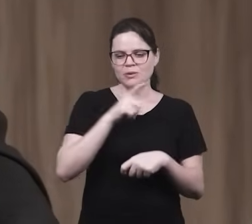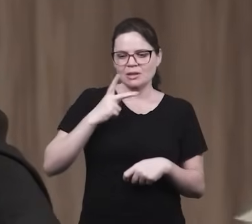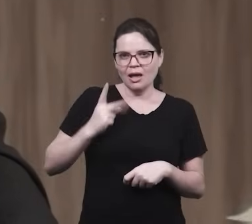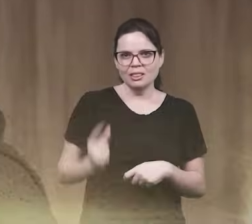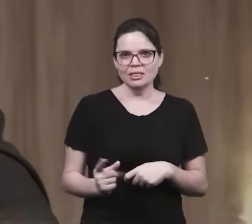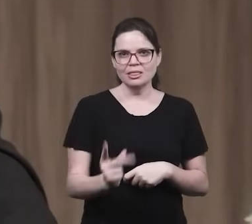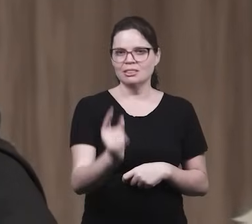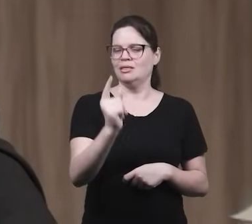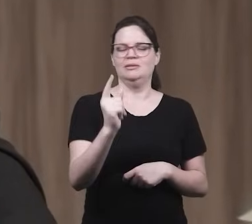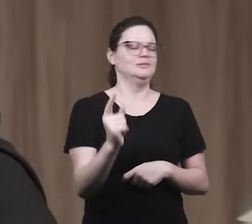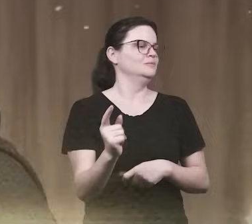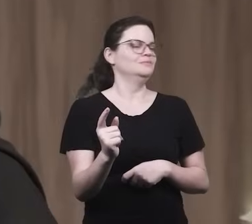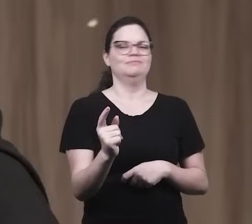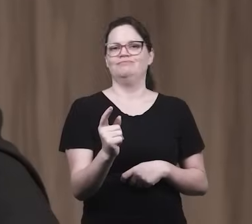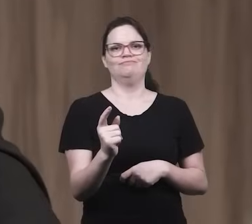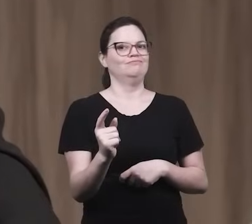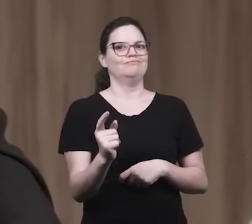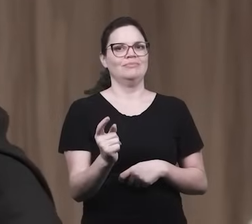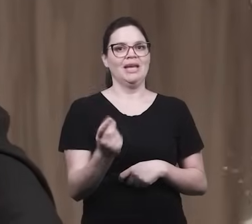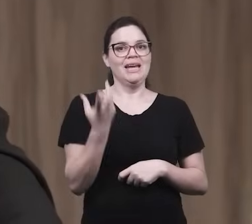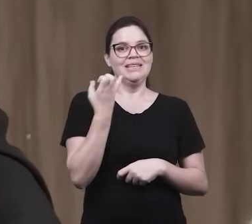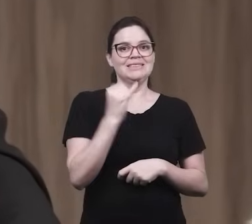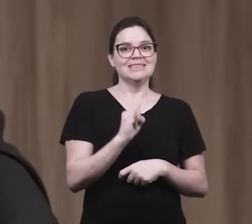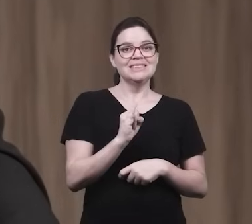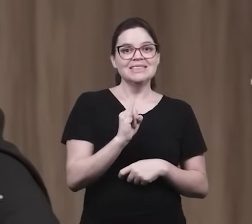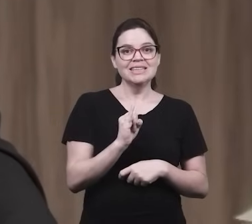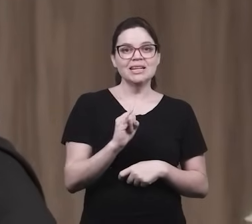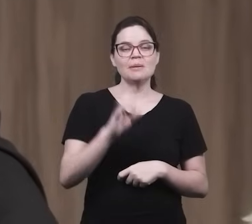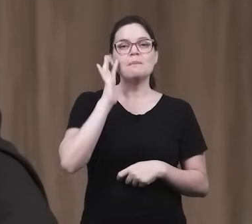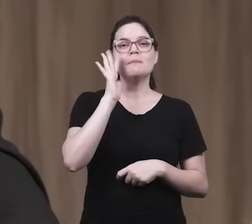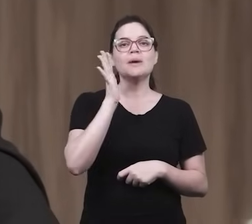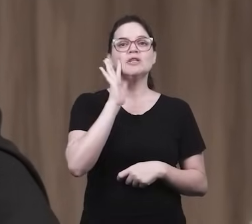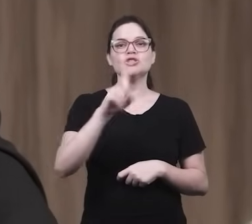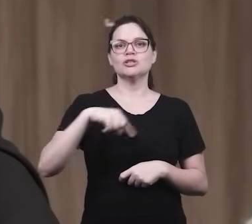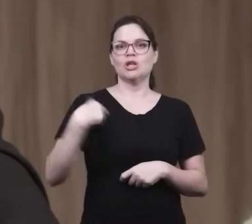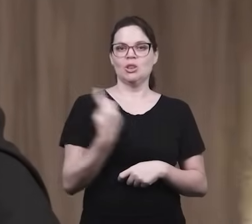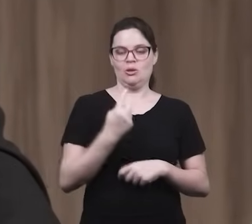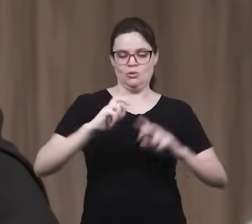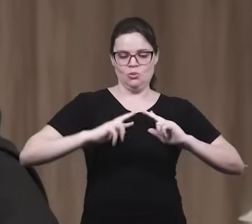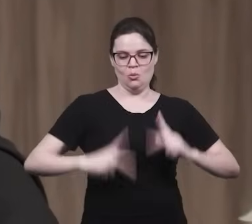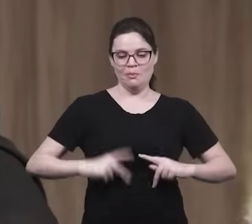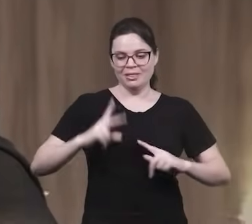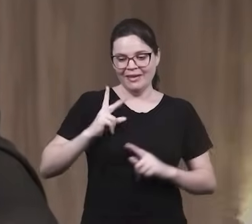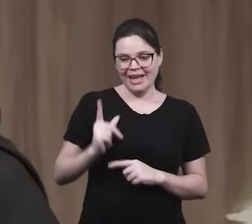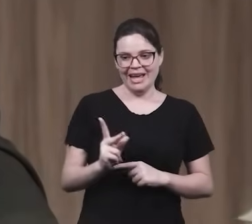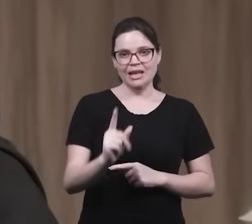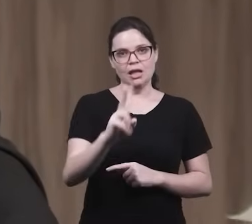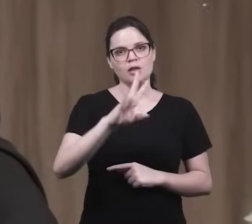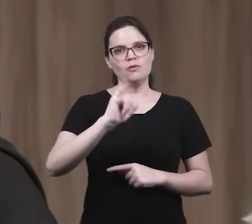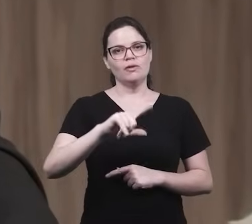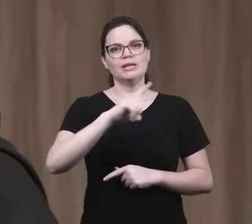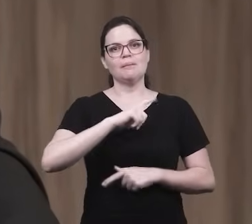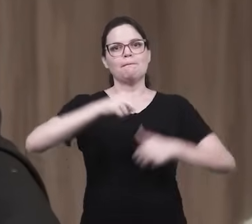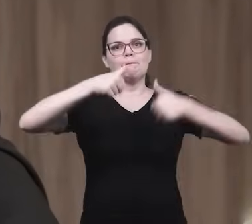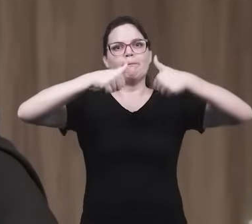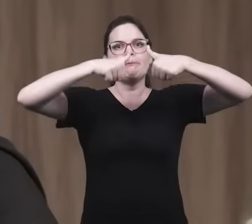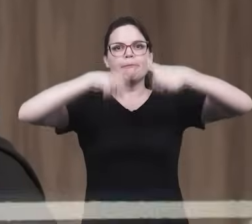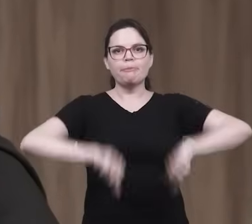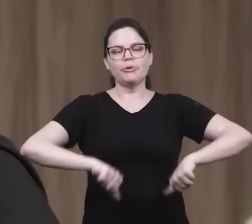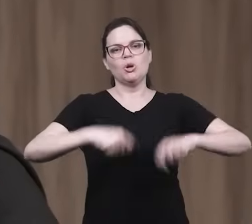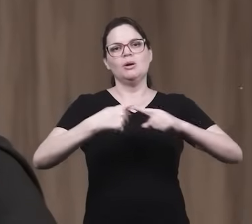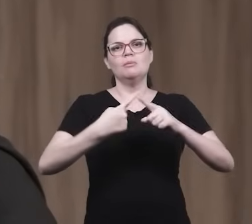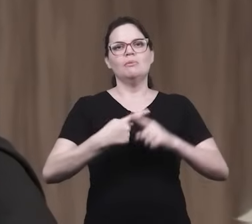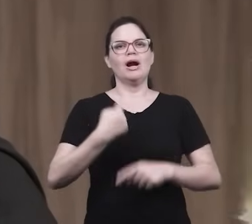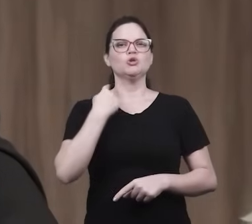homem fosse imortal, o próprio planeta está desconfigurado pelas ações humanas, pelas poluições